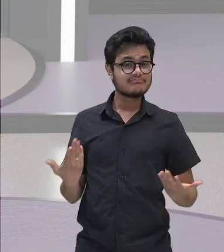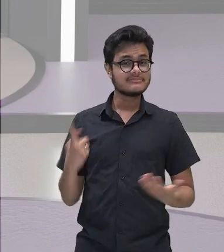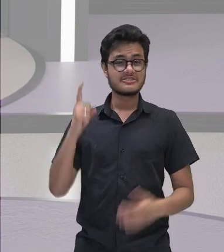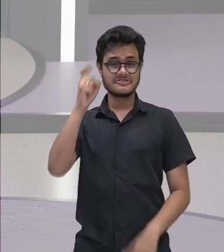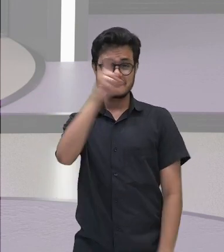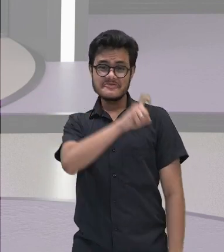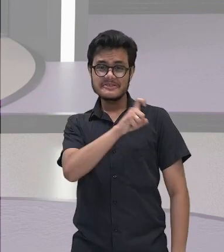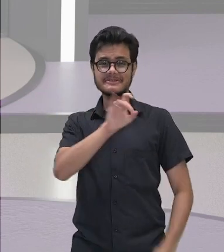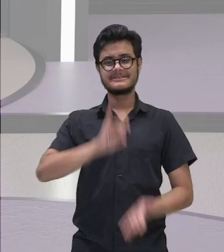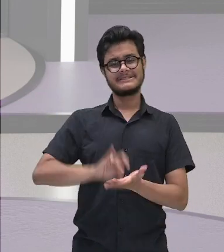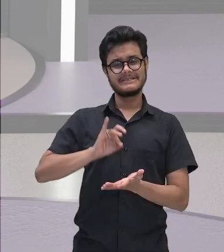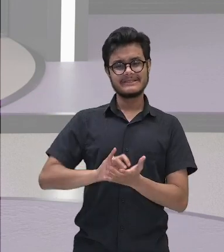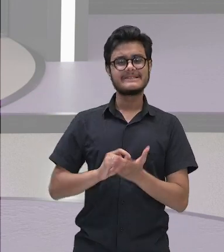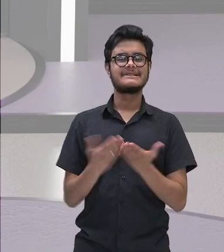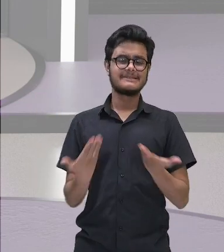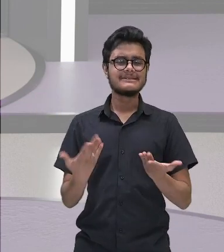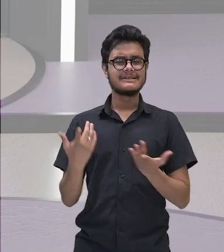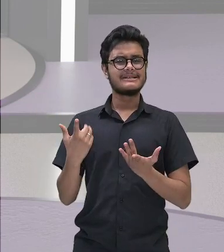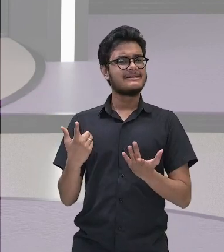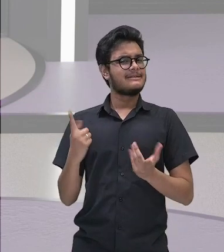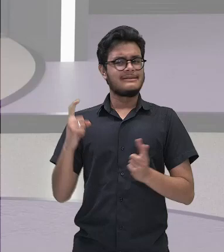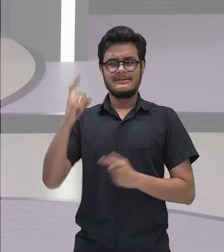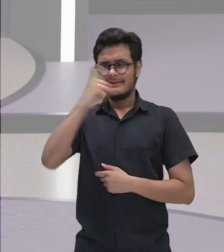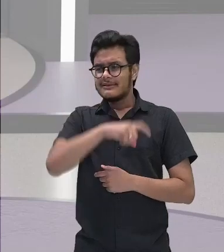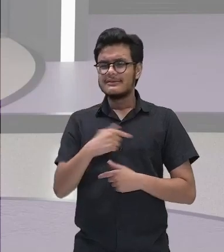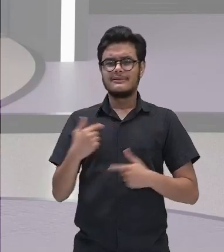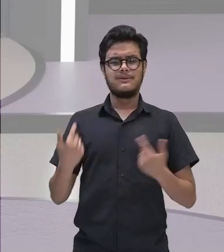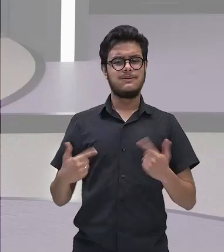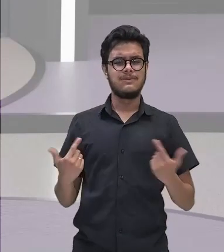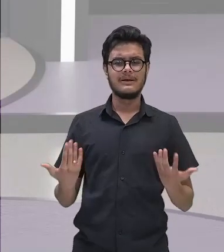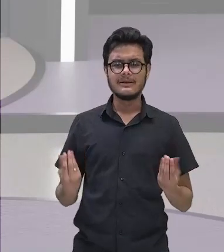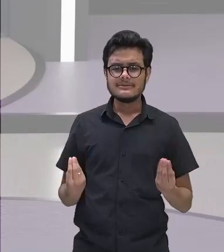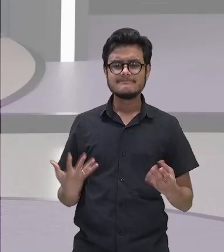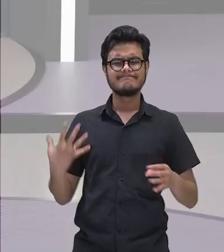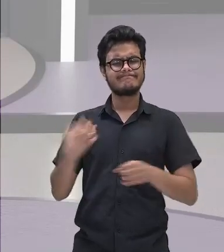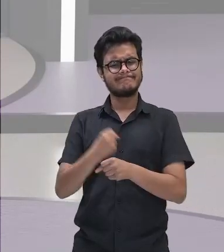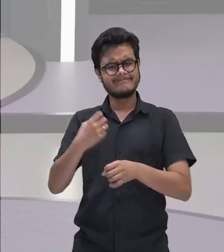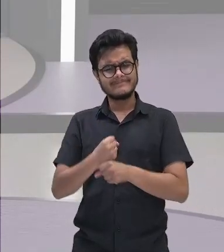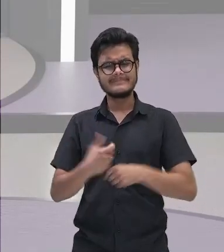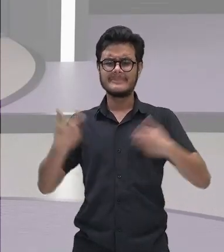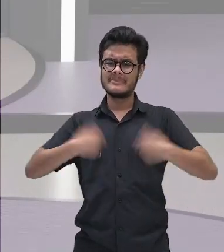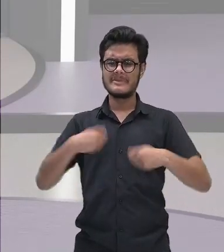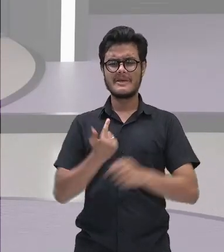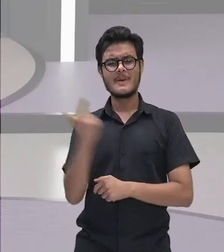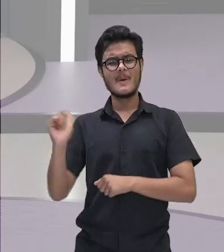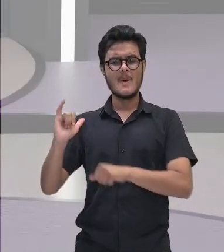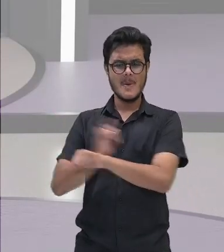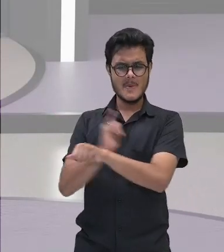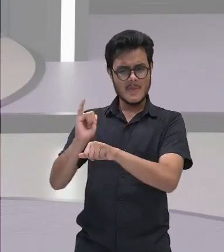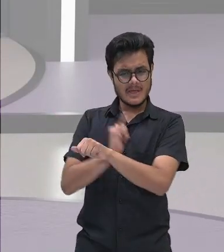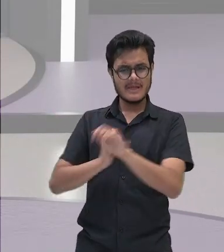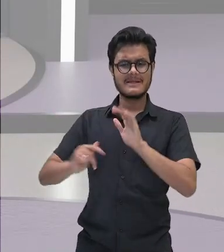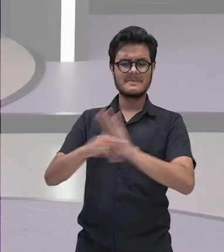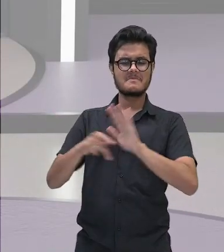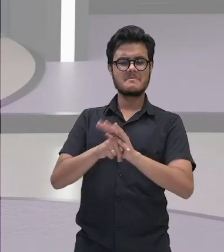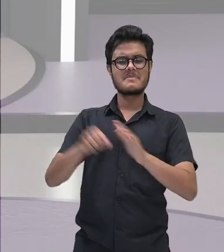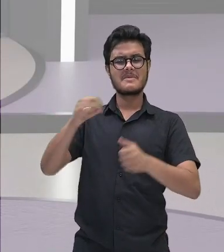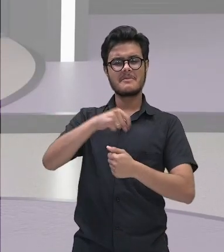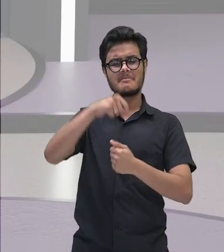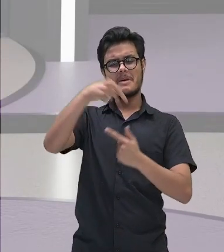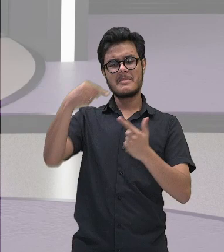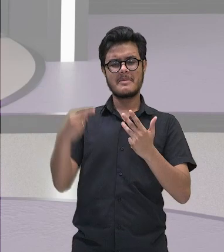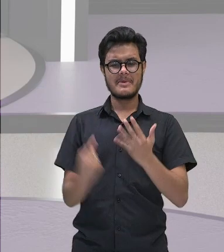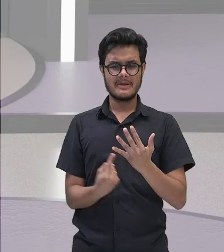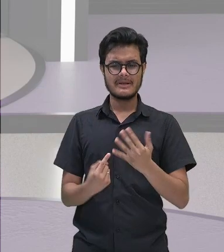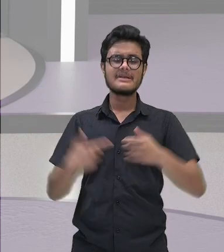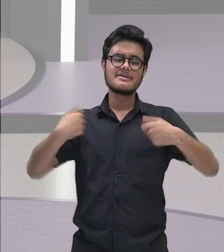sim a gente vai ter muito trabalho e a gente vai precisar de usar métodos especiais e a análise combinatória